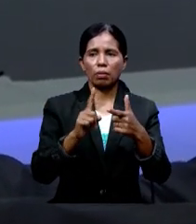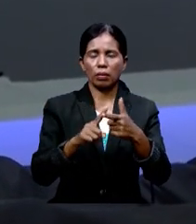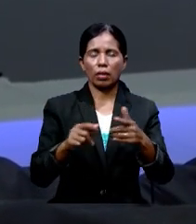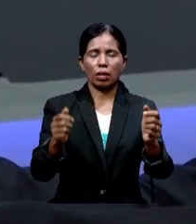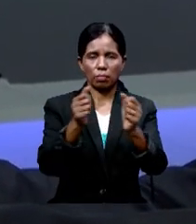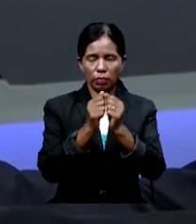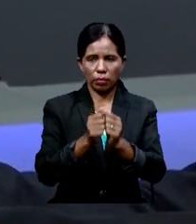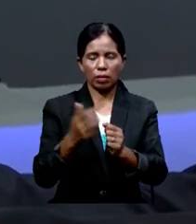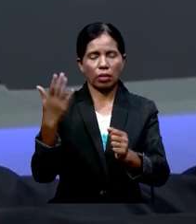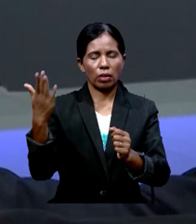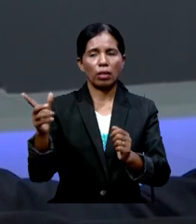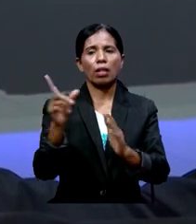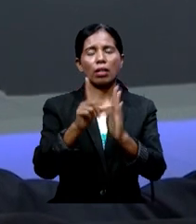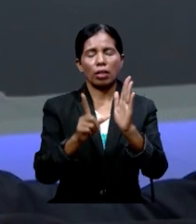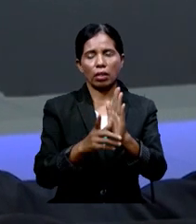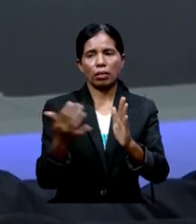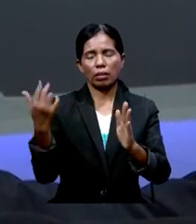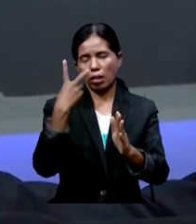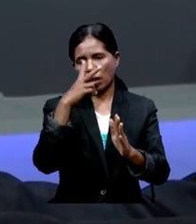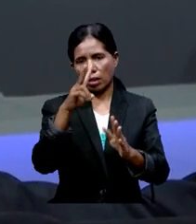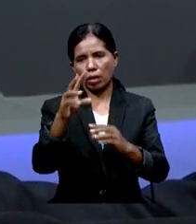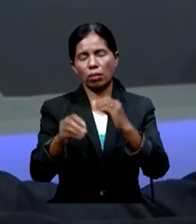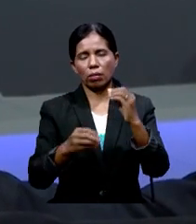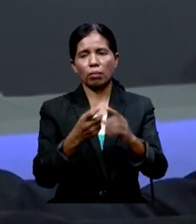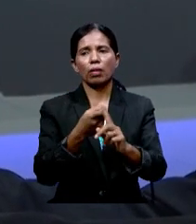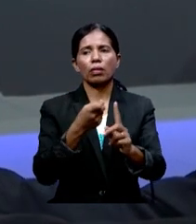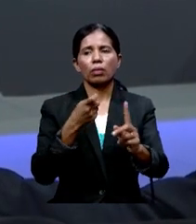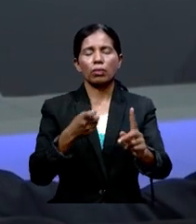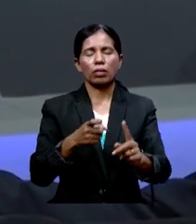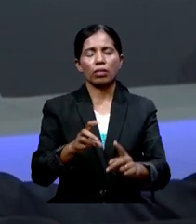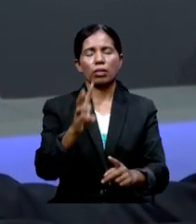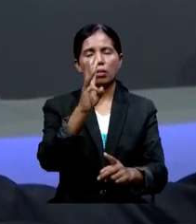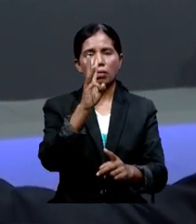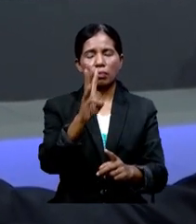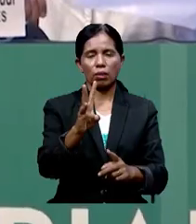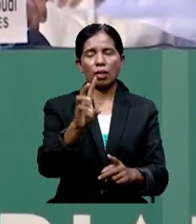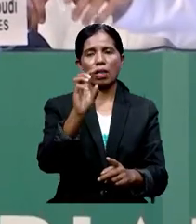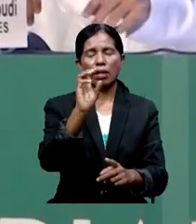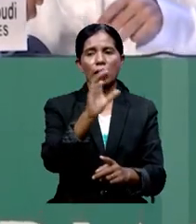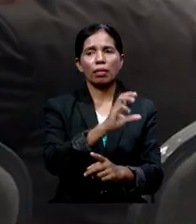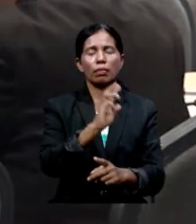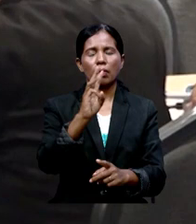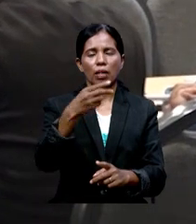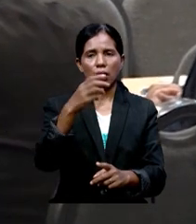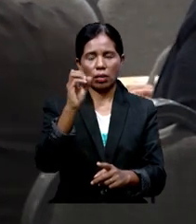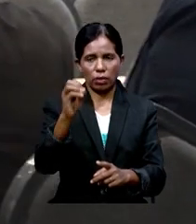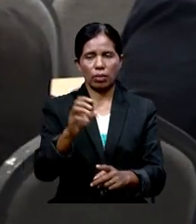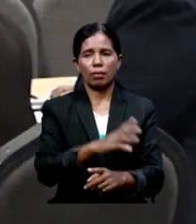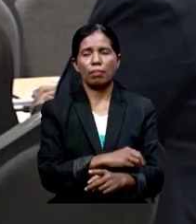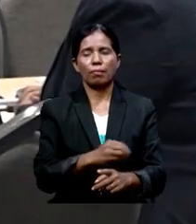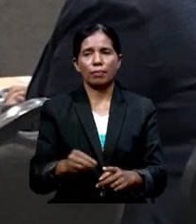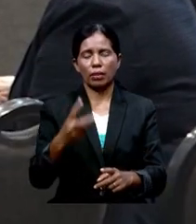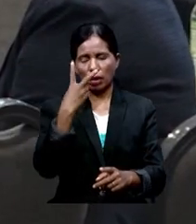acompanhar ela dinâmica ou evolução o si WTO ne RASIC vai hoje. A fonte na visão, missão,